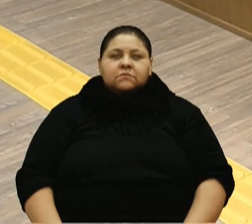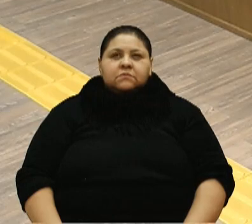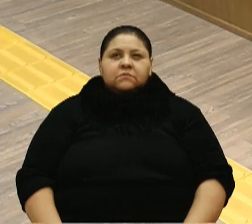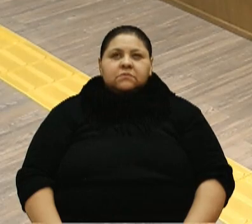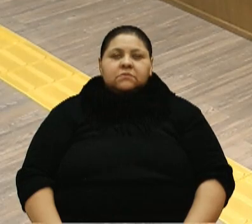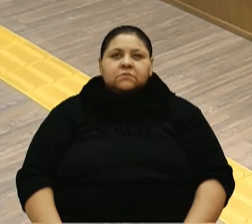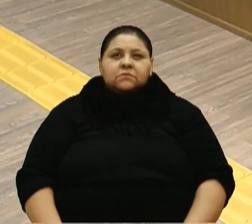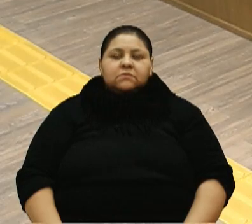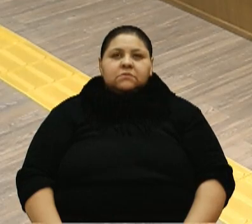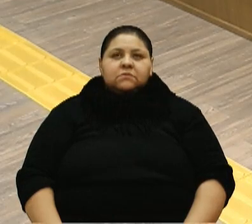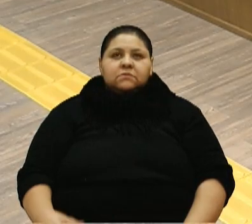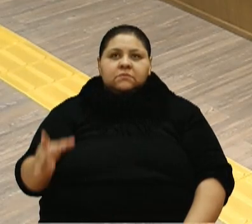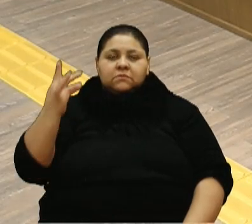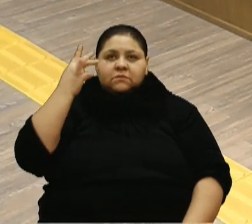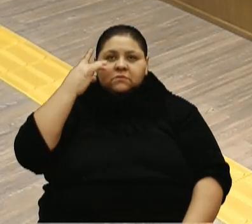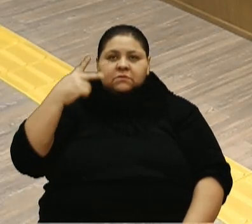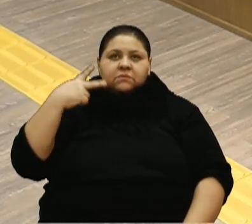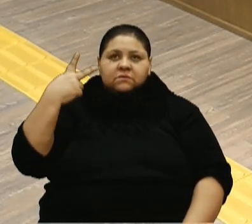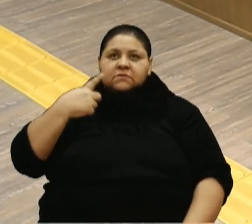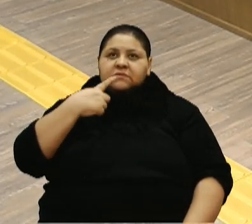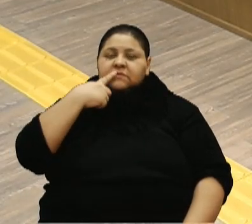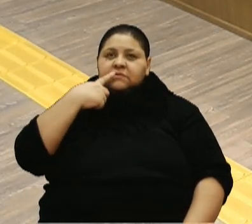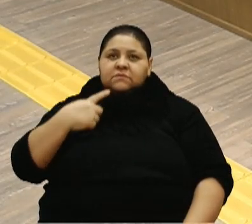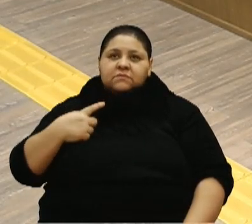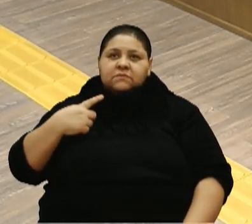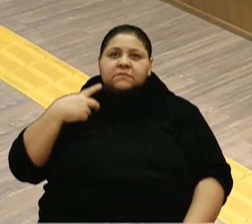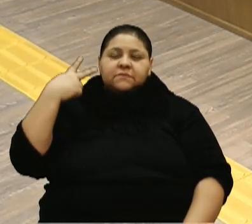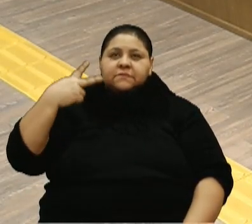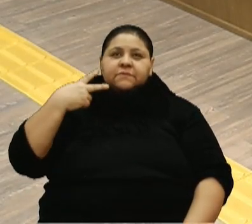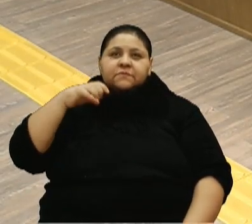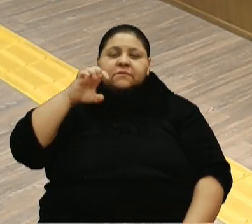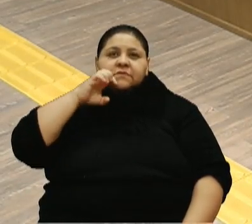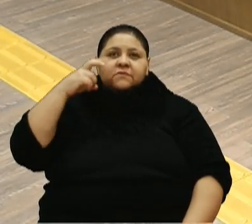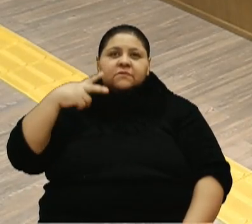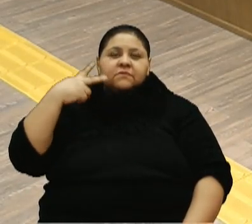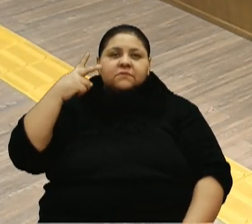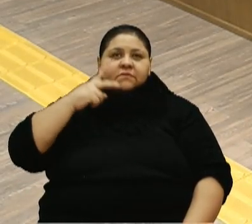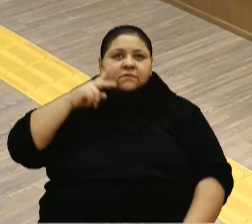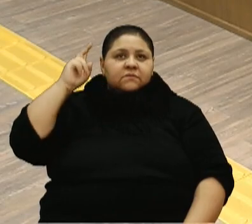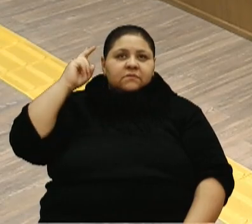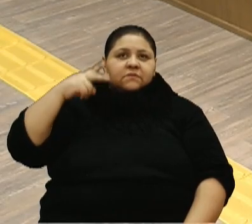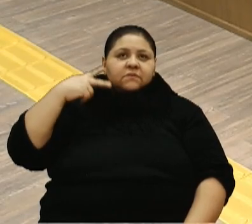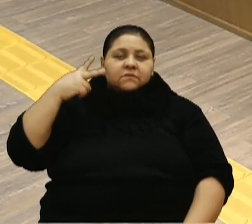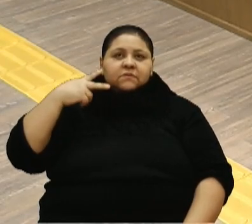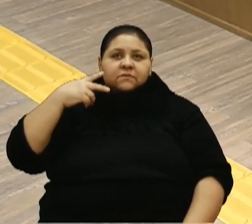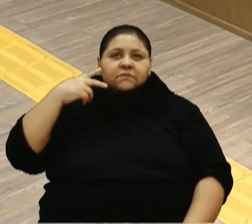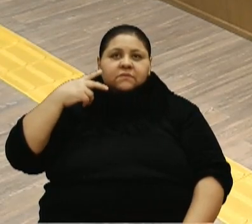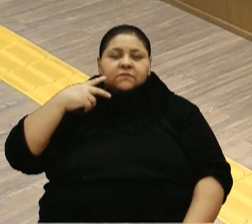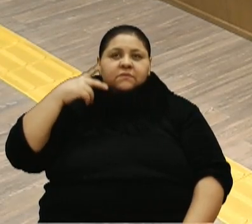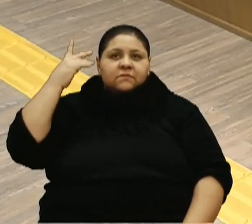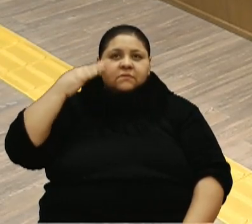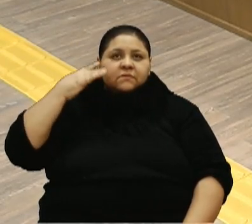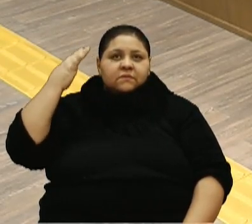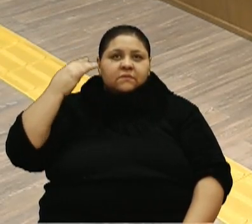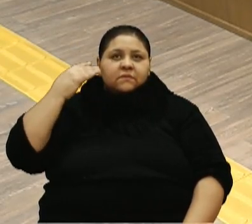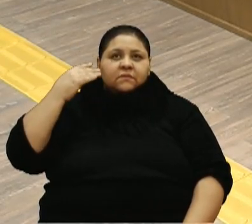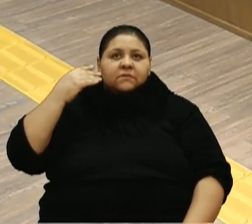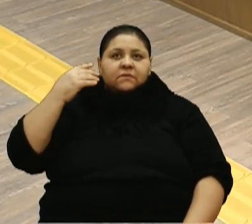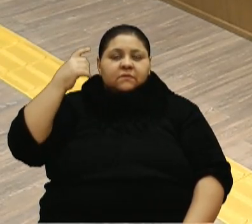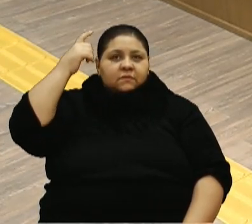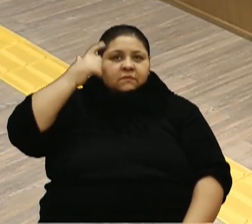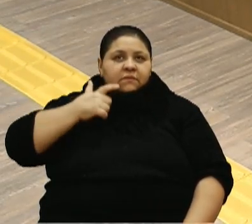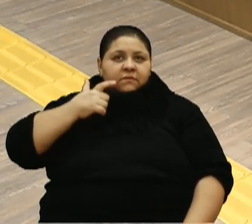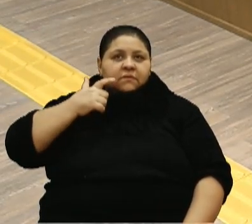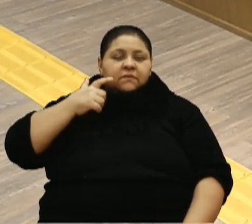São presentes, vereadora Rose Frigieri, vereadora Estela Balardim, vereador Iago Morandi, vereadora Daiane Melo, esse vereador Lucas